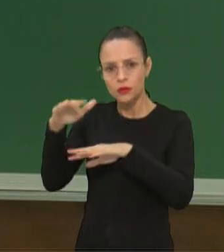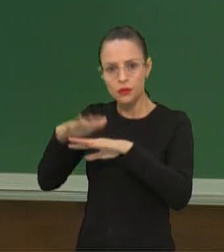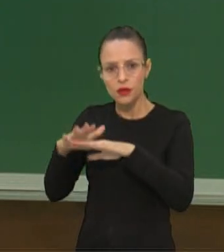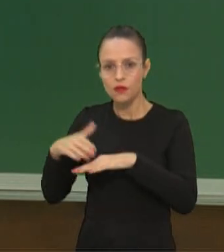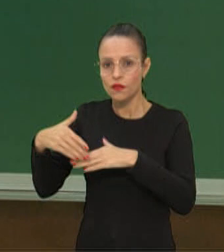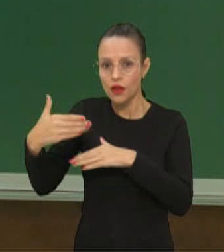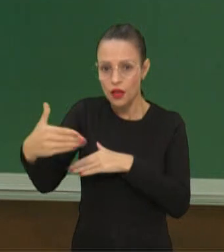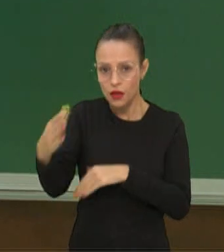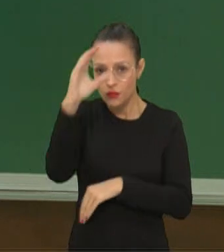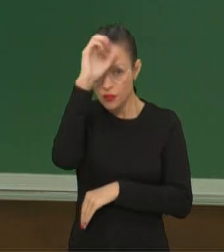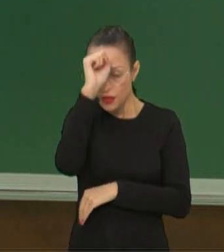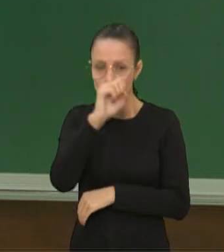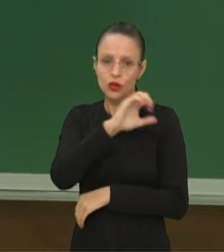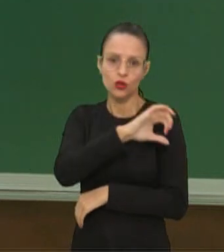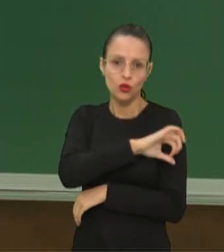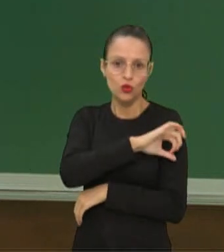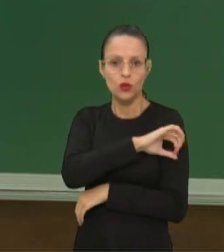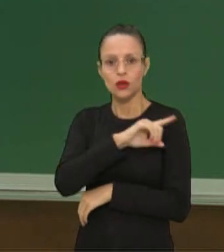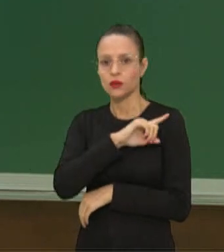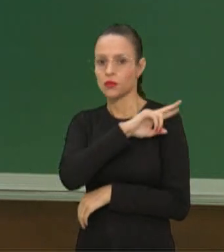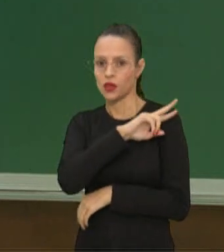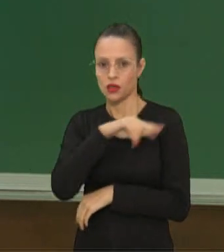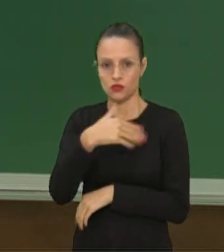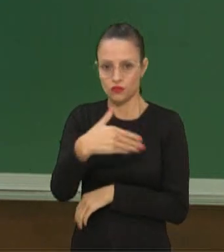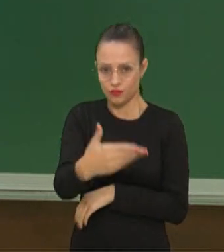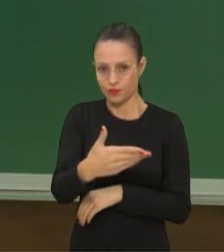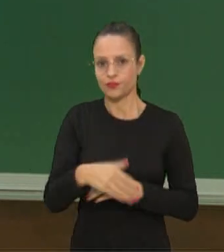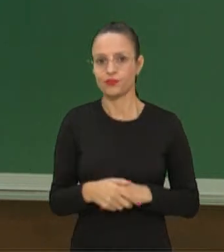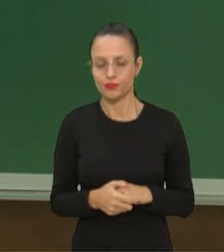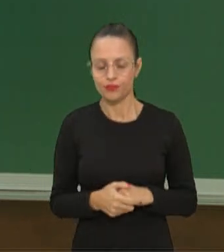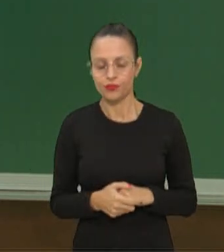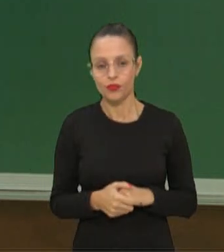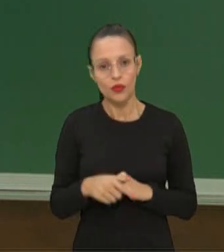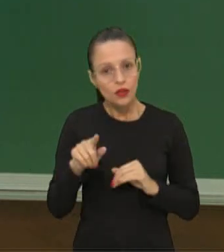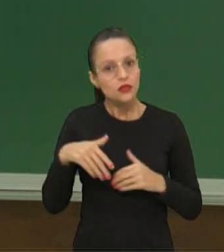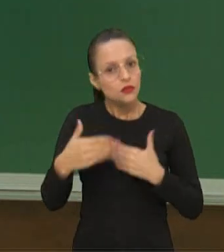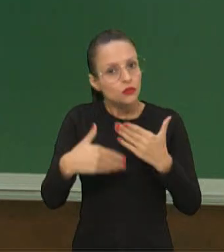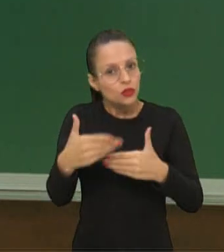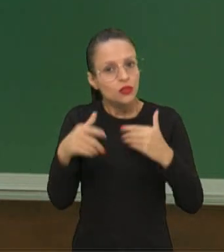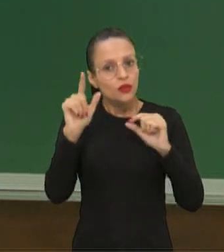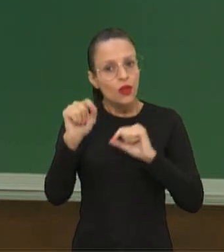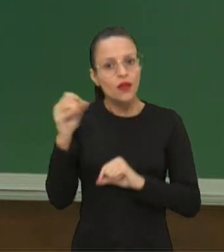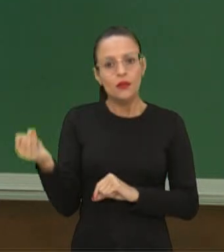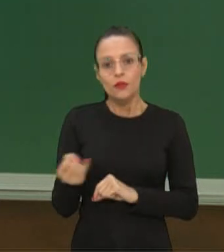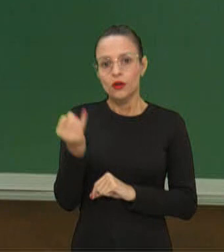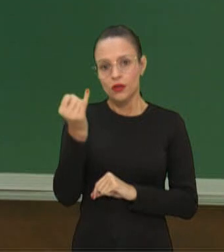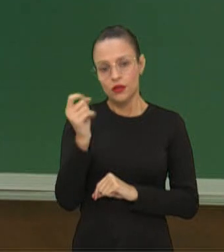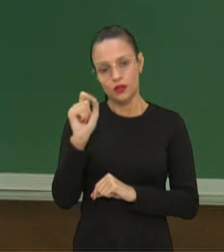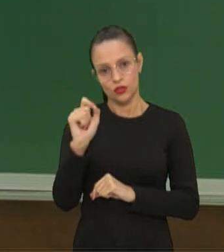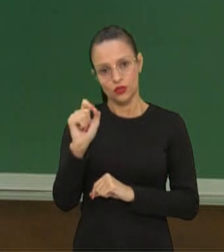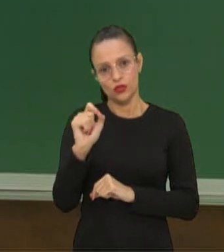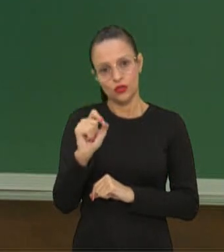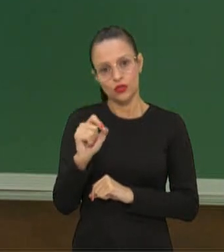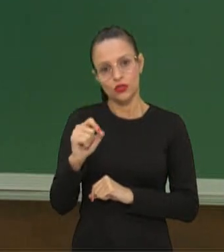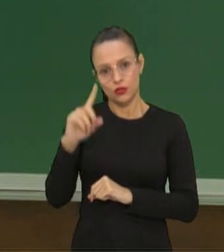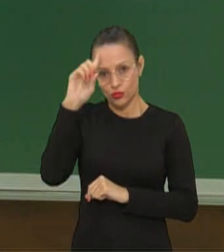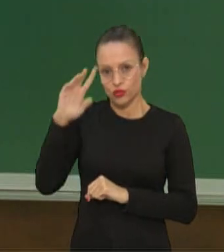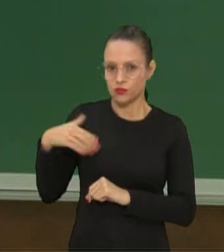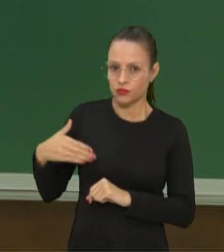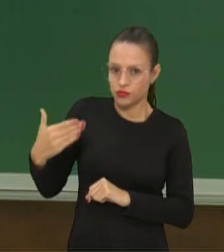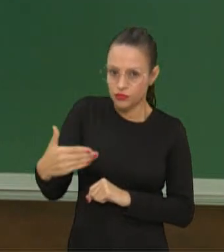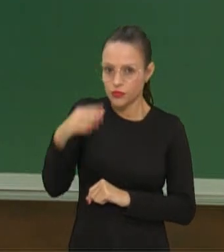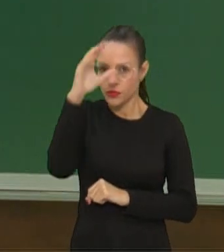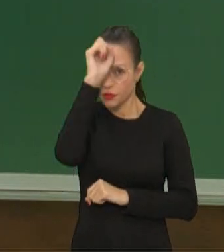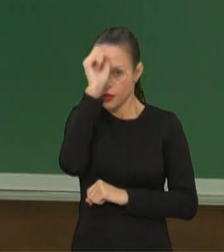vocês ainda vão aprender no nono ano, no ensino médio, assim por diante. Então, esse processo é um processo bem importante no nosso cotidiano estudando